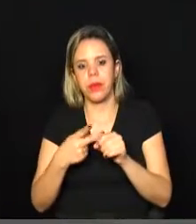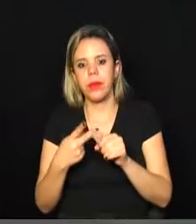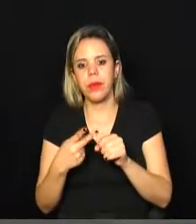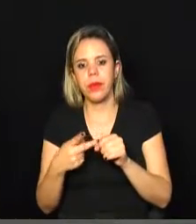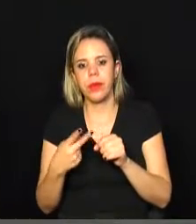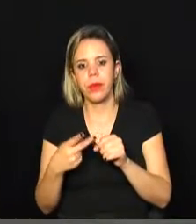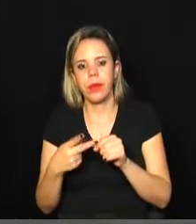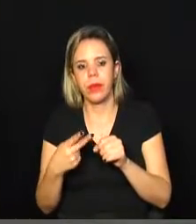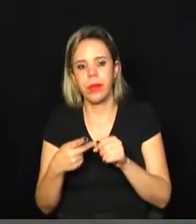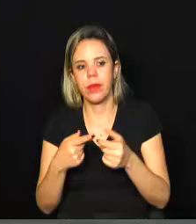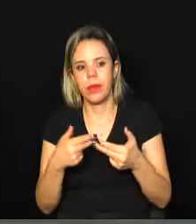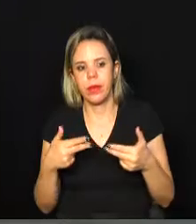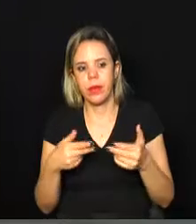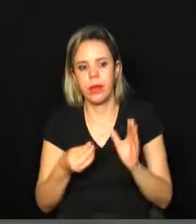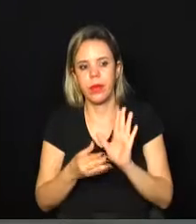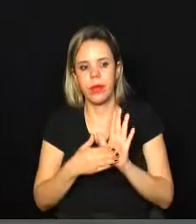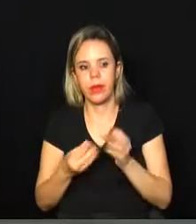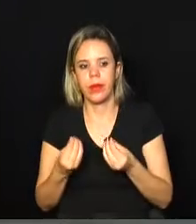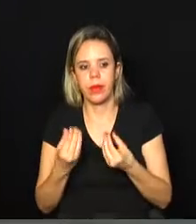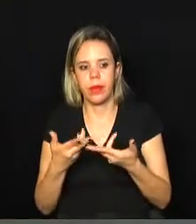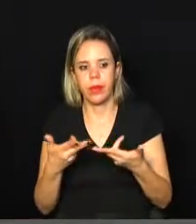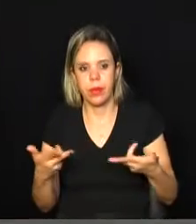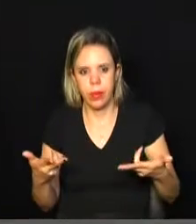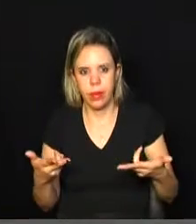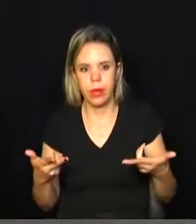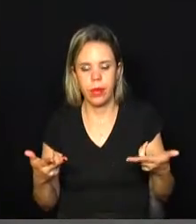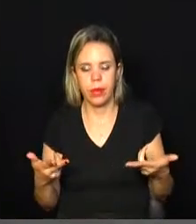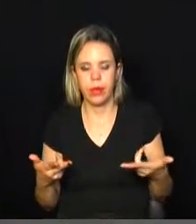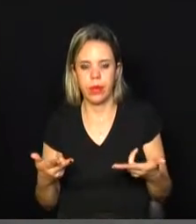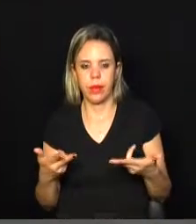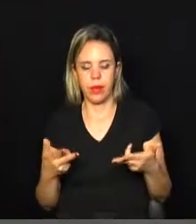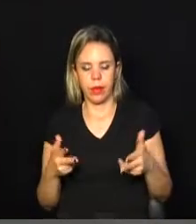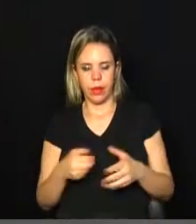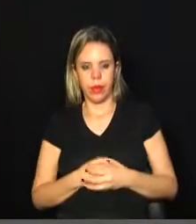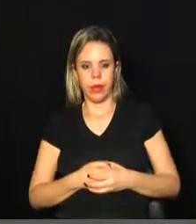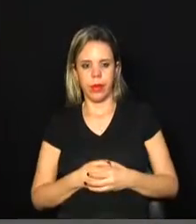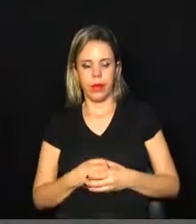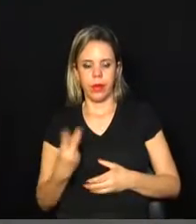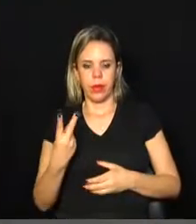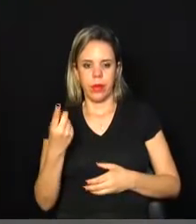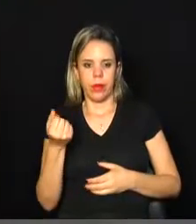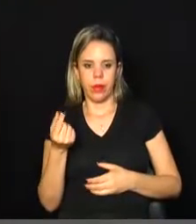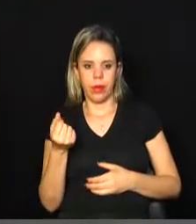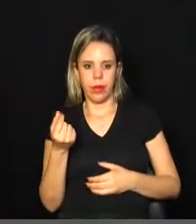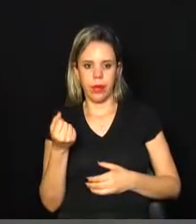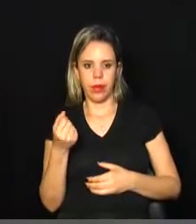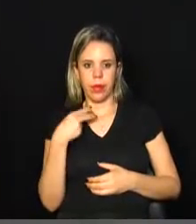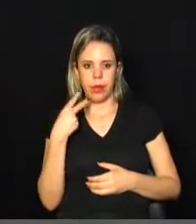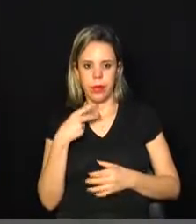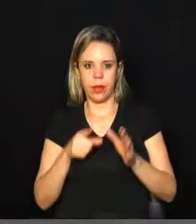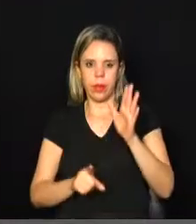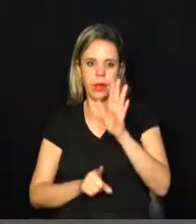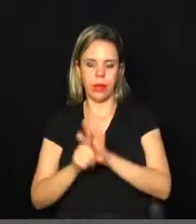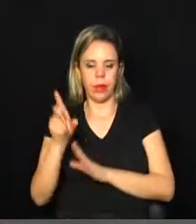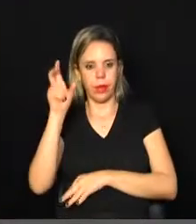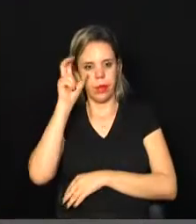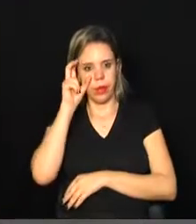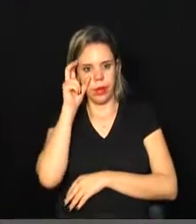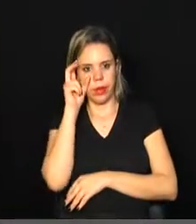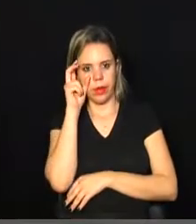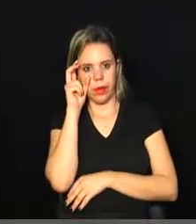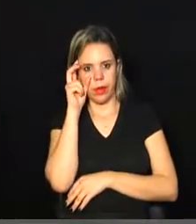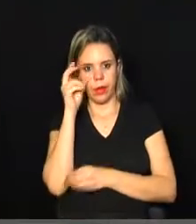ou serviços oferecidos e seus respectivos preços Vereador Carlinhos